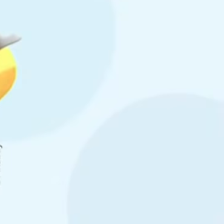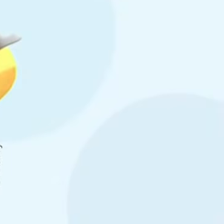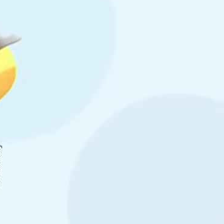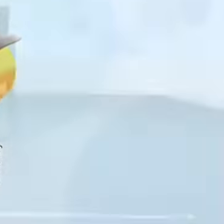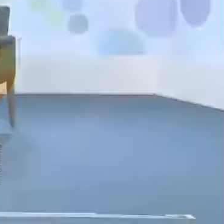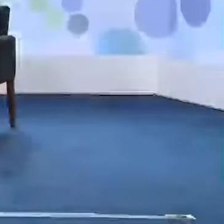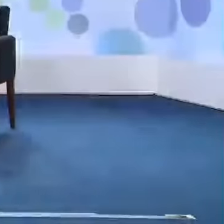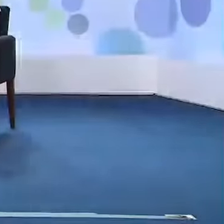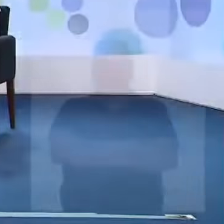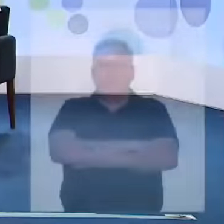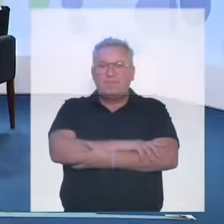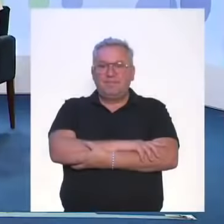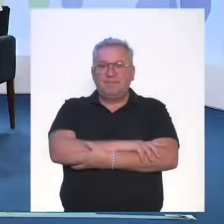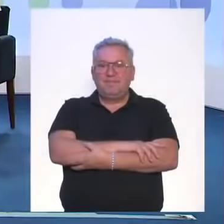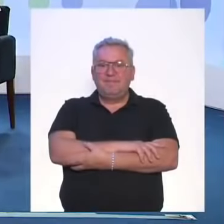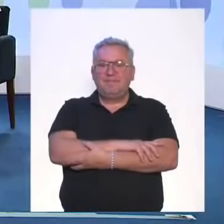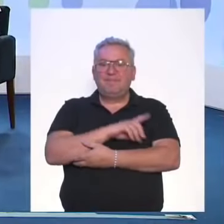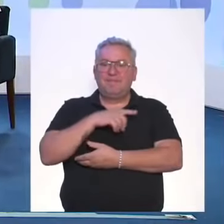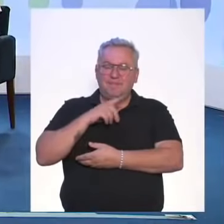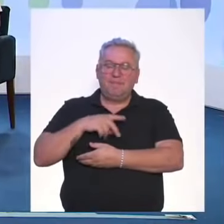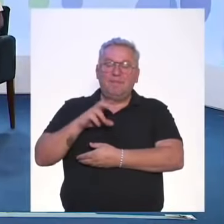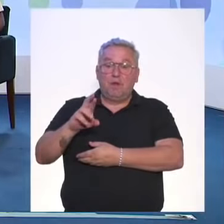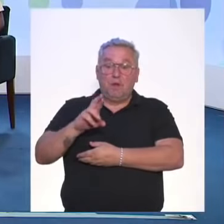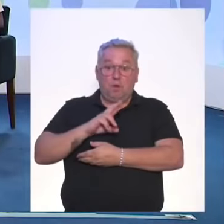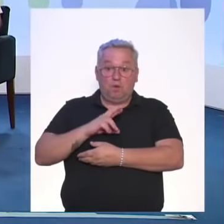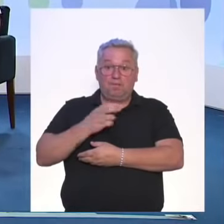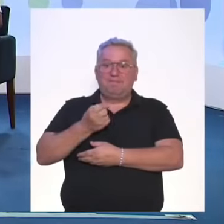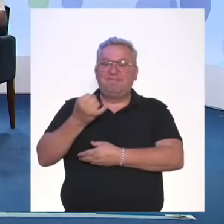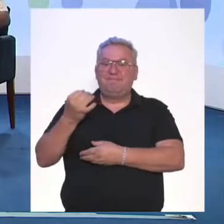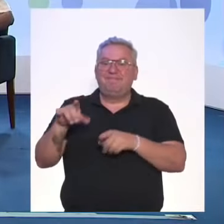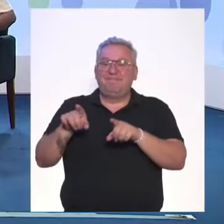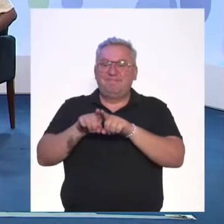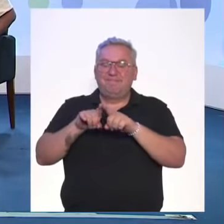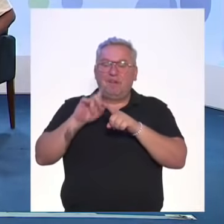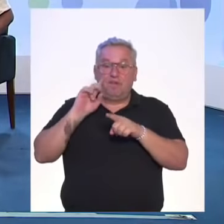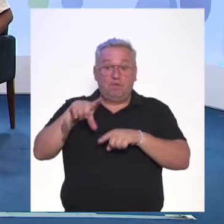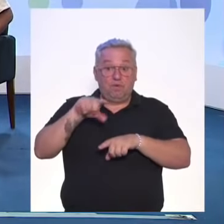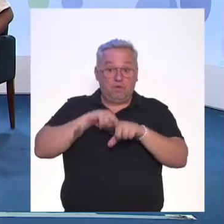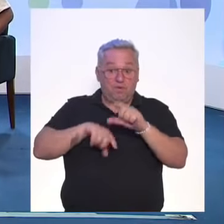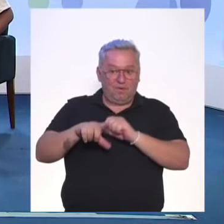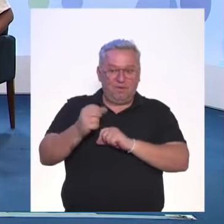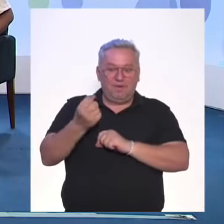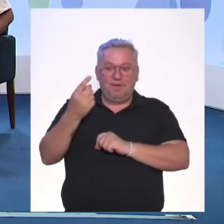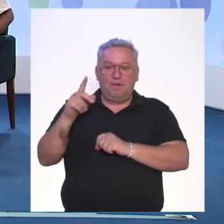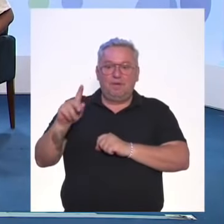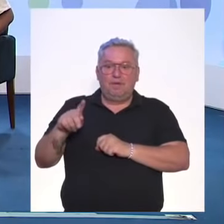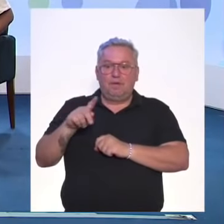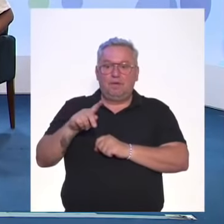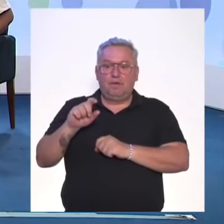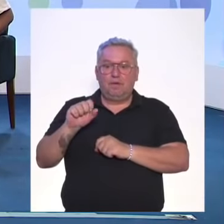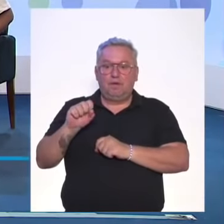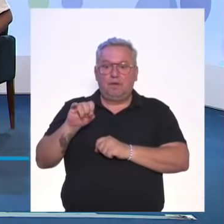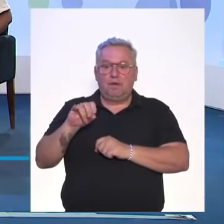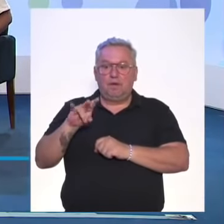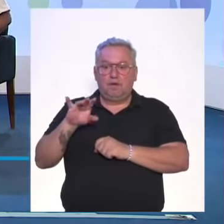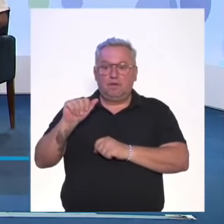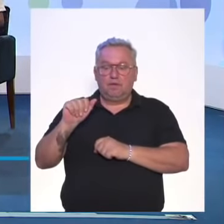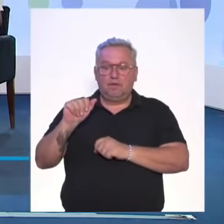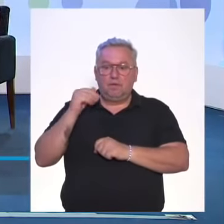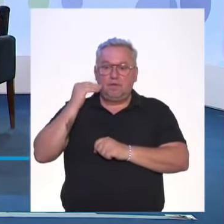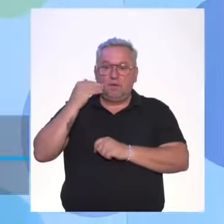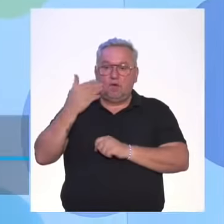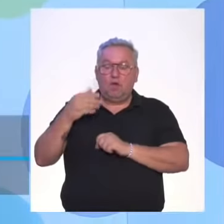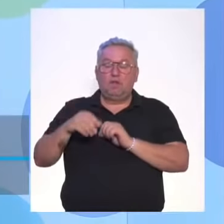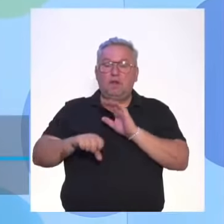E aí aqui pipocou de resposta né vou tentar conhecer lá algumas aqui a próxima Silvia colocou a